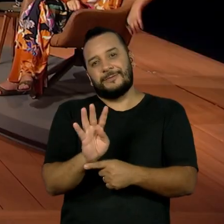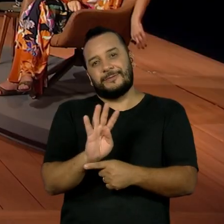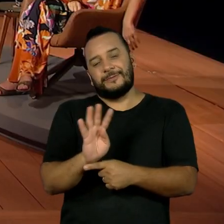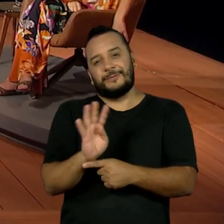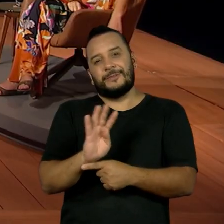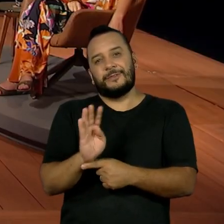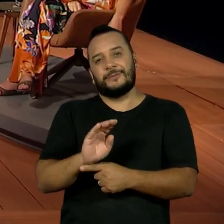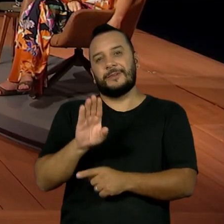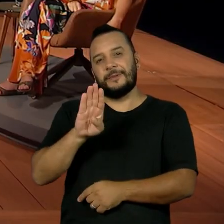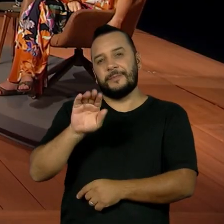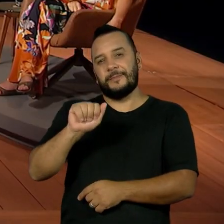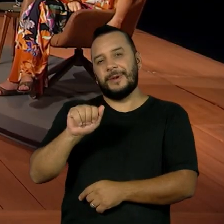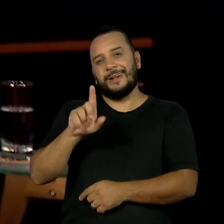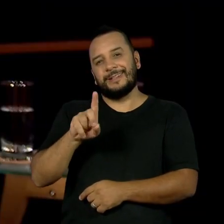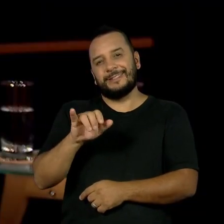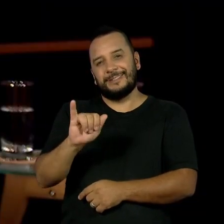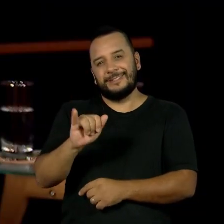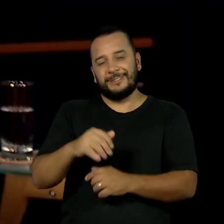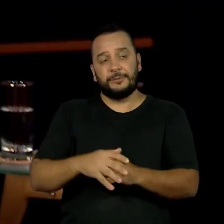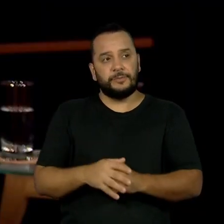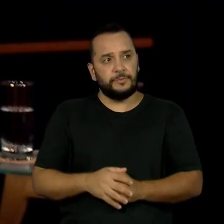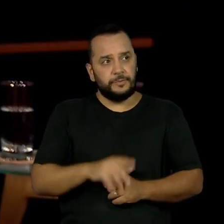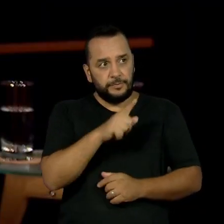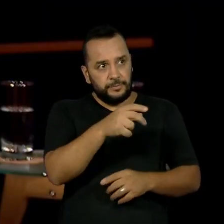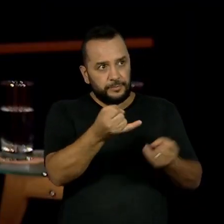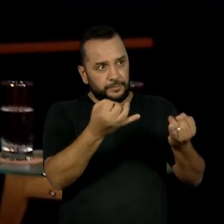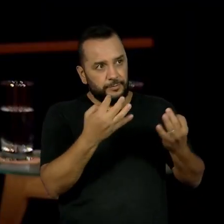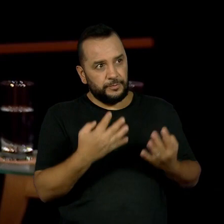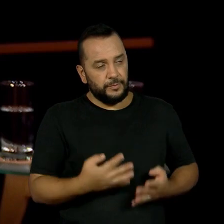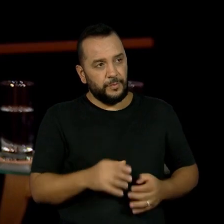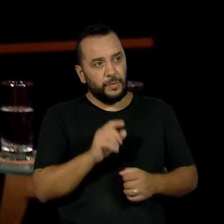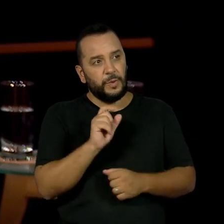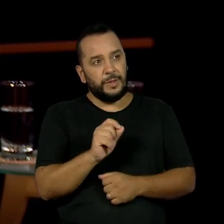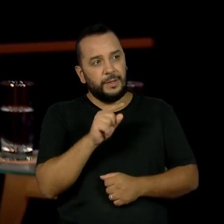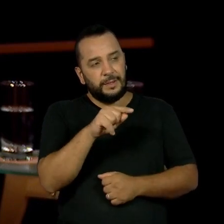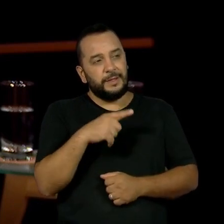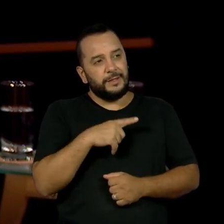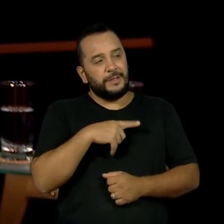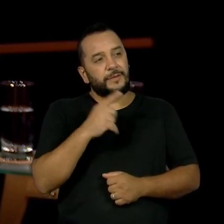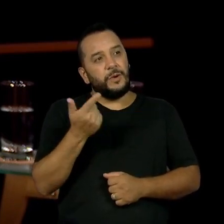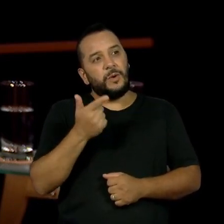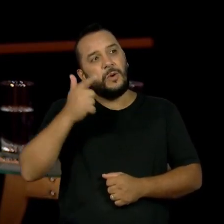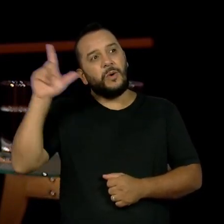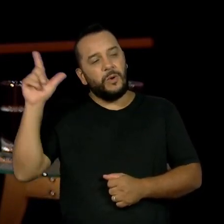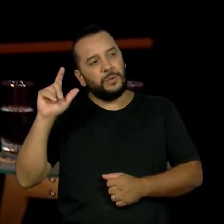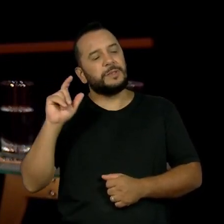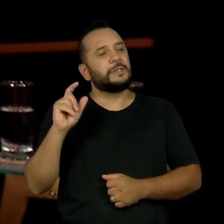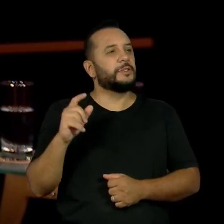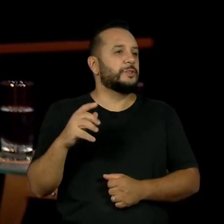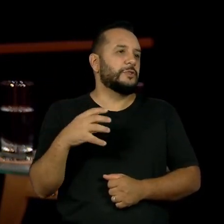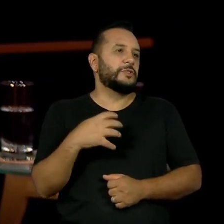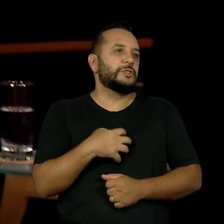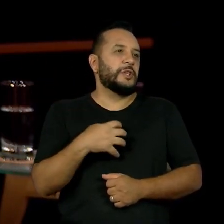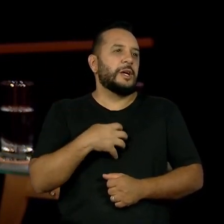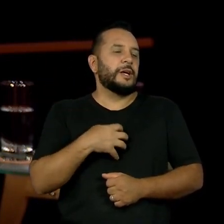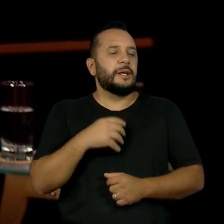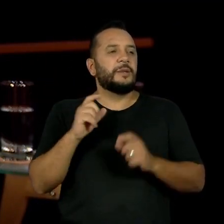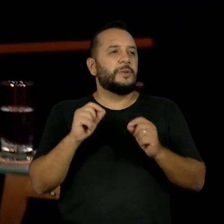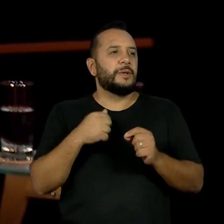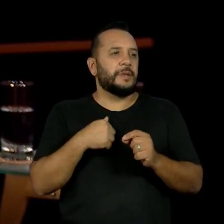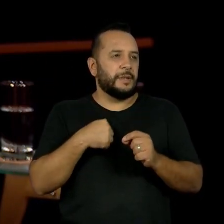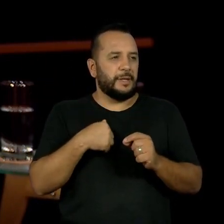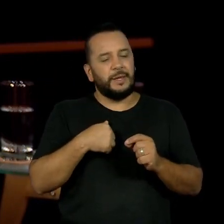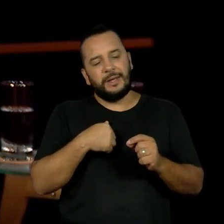César. Agora, você mencionou aí que você foi acrescentando outras camadas, vamos dizer assim, nas suas criações, nas